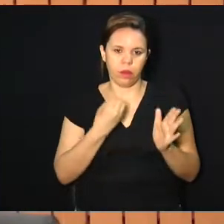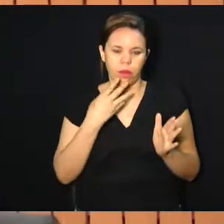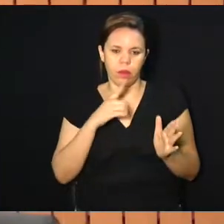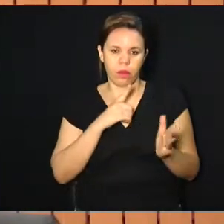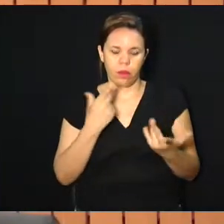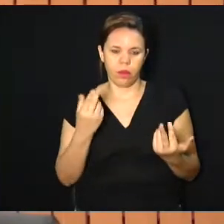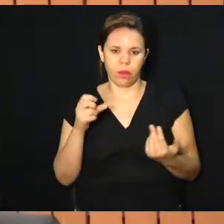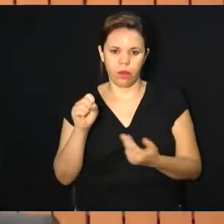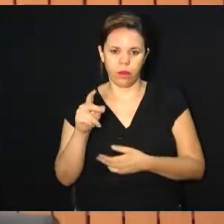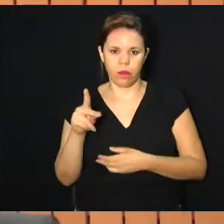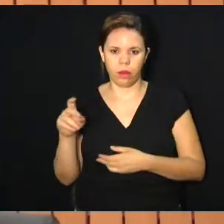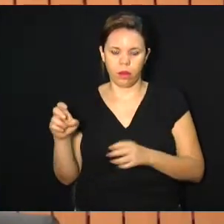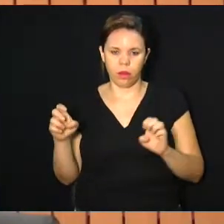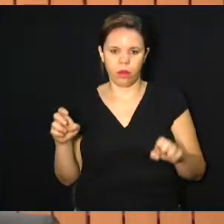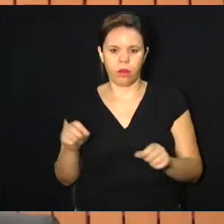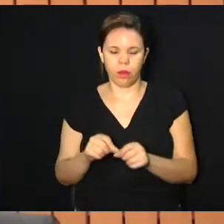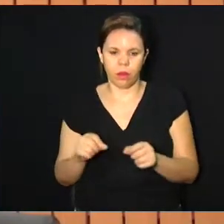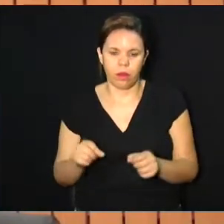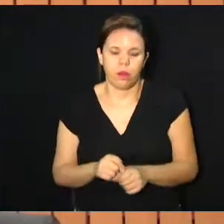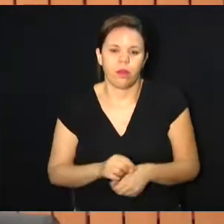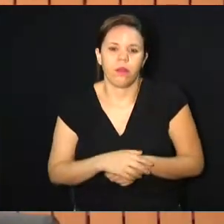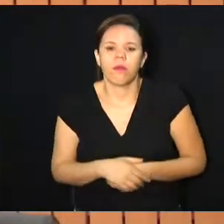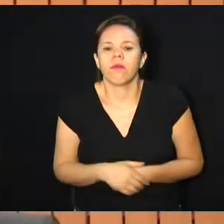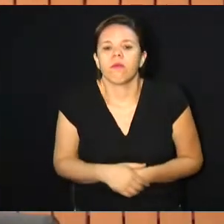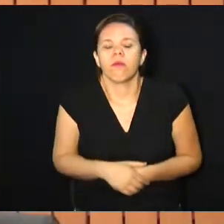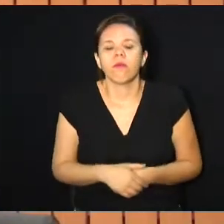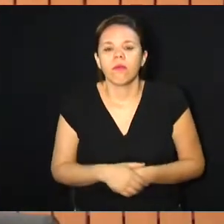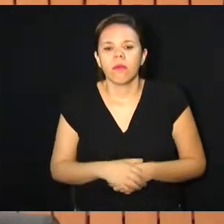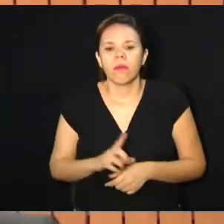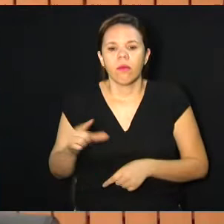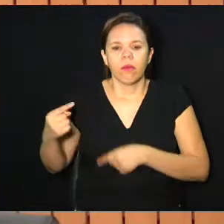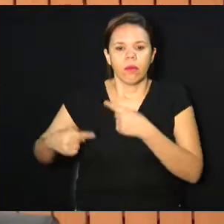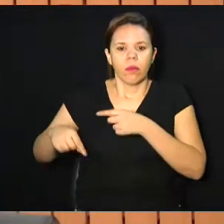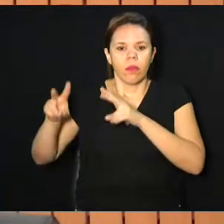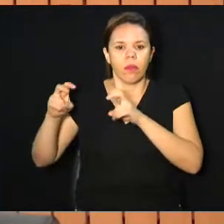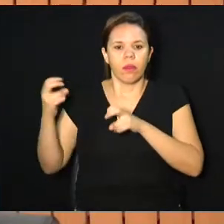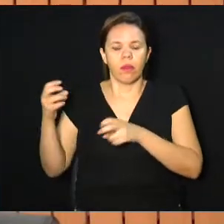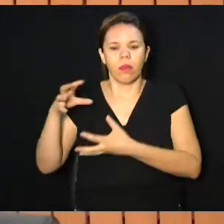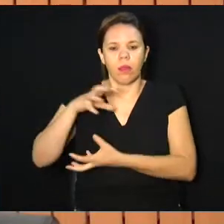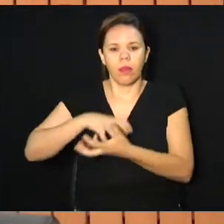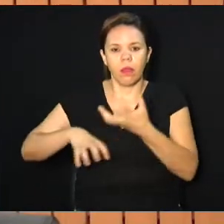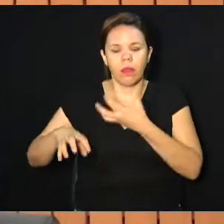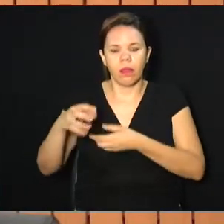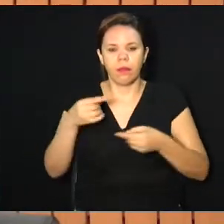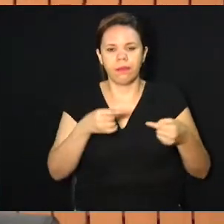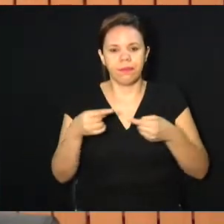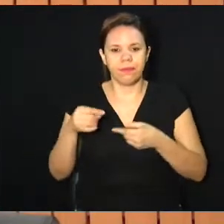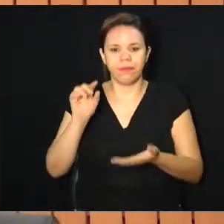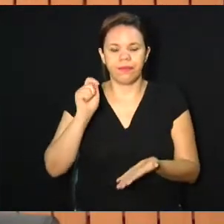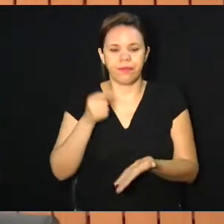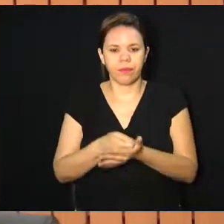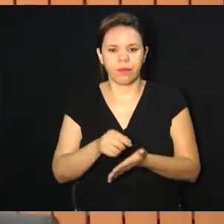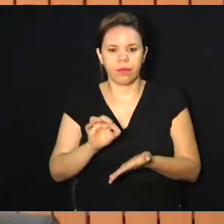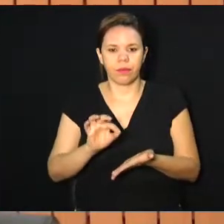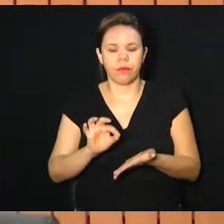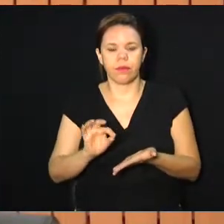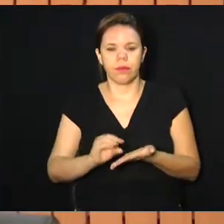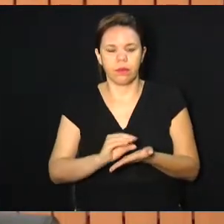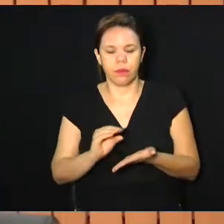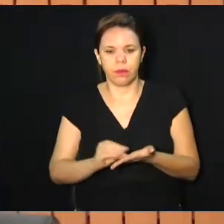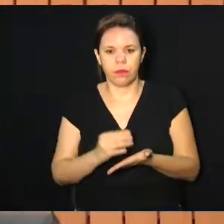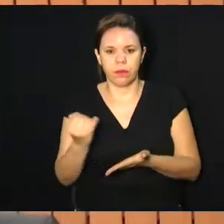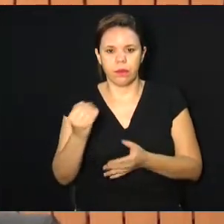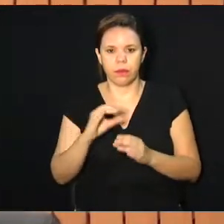como a SPE, como a eletrificação, e, enfim, debater os temas mais polêmicos, como a competitividade e remuneração, né? Mas é importante